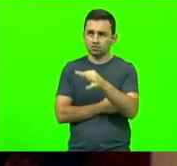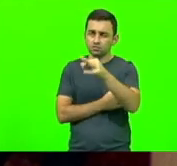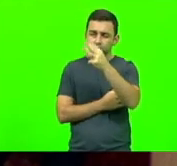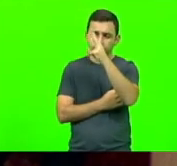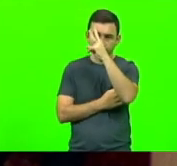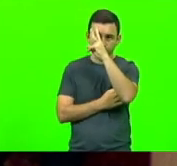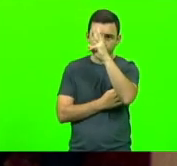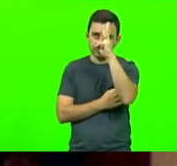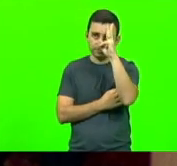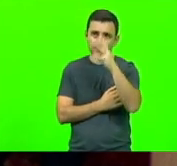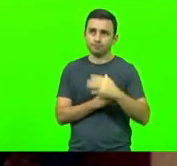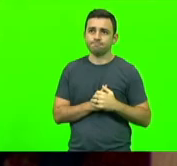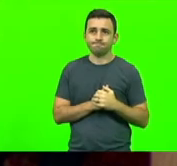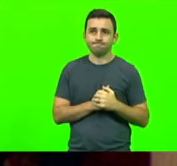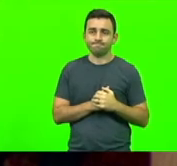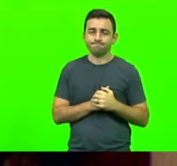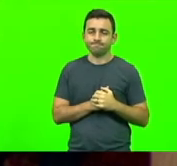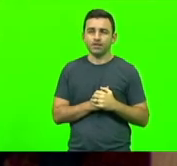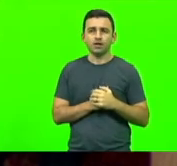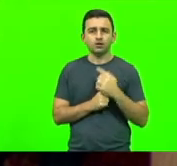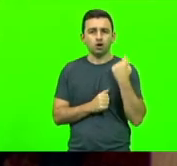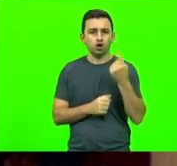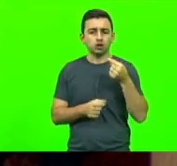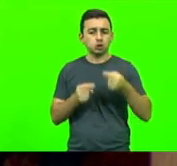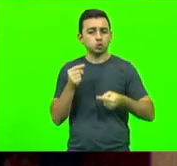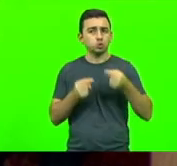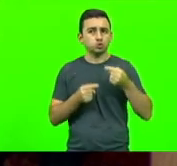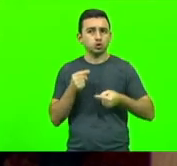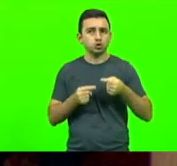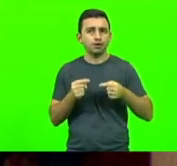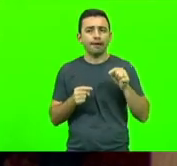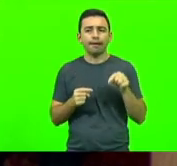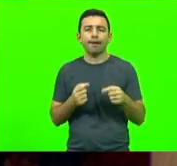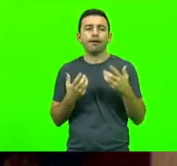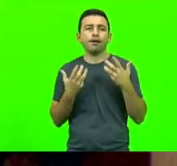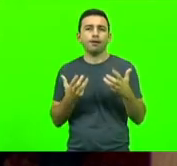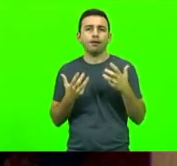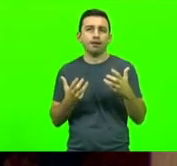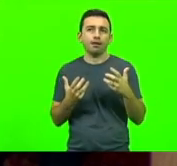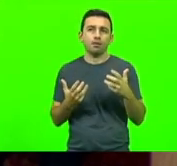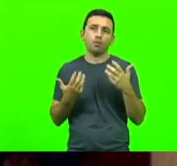um de nós. Nós não estamos discutindo se queremos